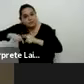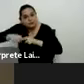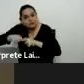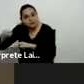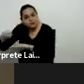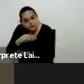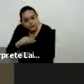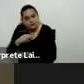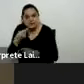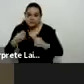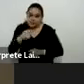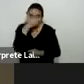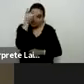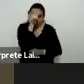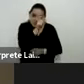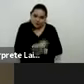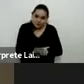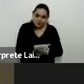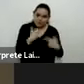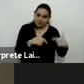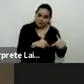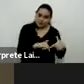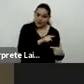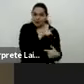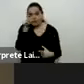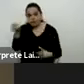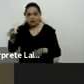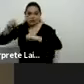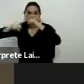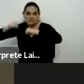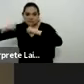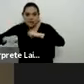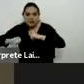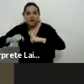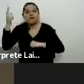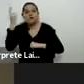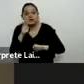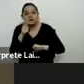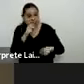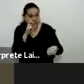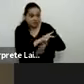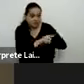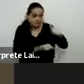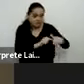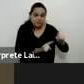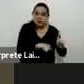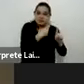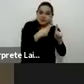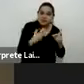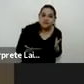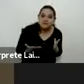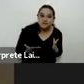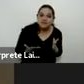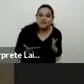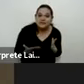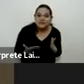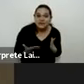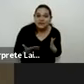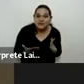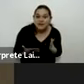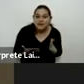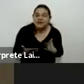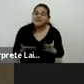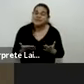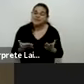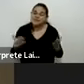pelo contrário, há exatamente o contrário disso, sim, então nós vamos chegar até o final do ano com uma profunda crise. Nós vamos chegar ao final do